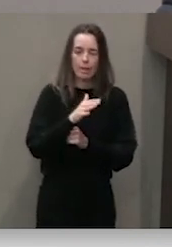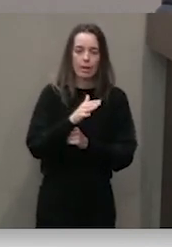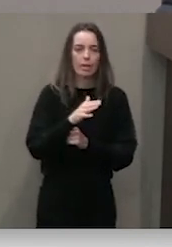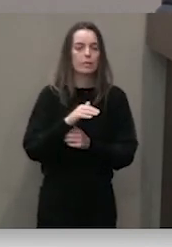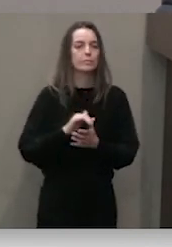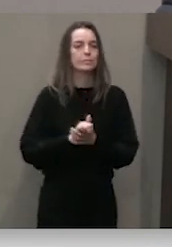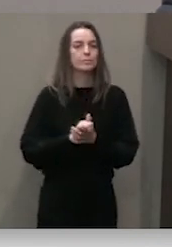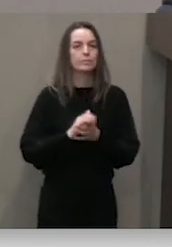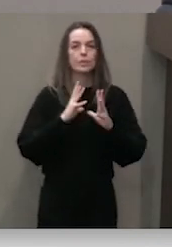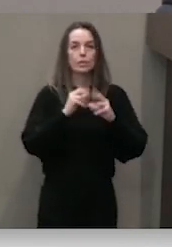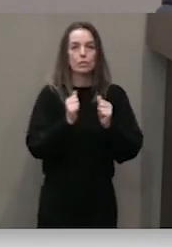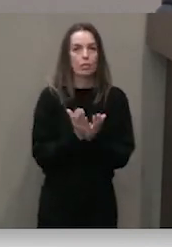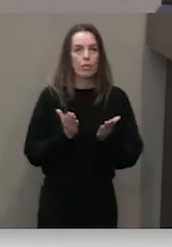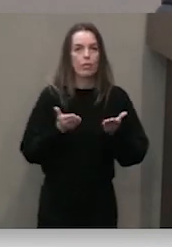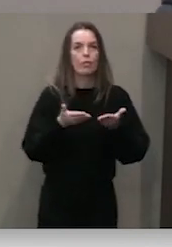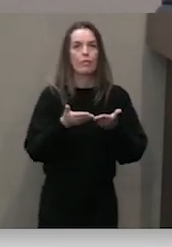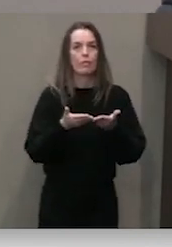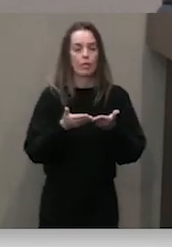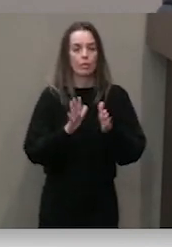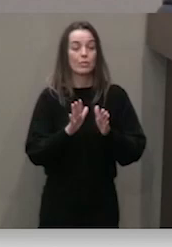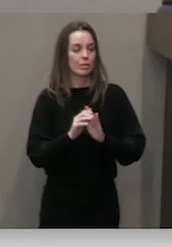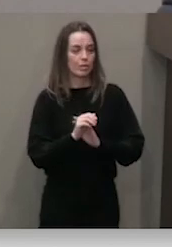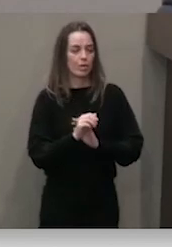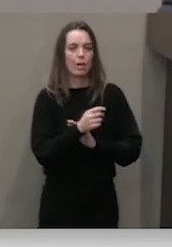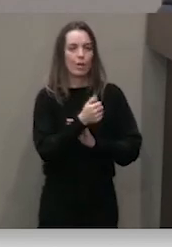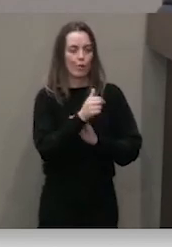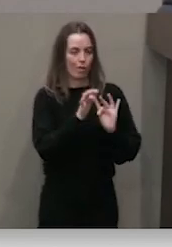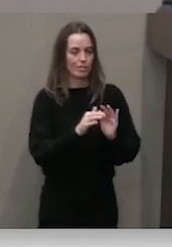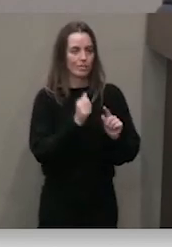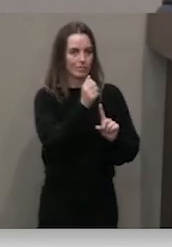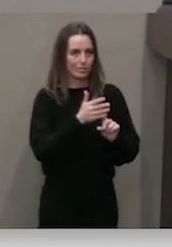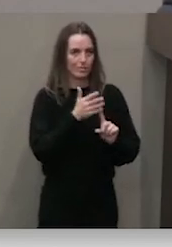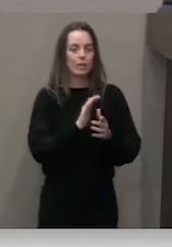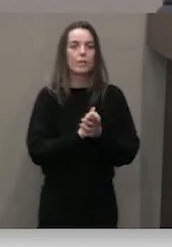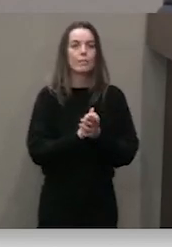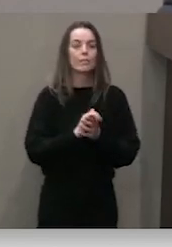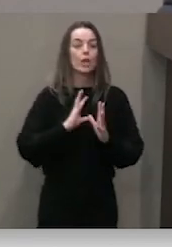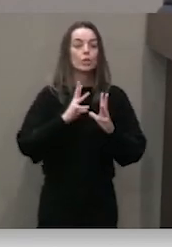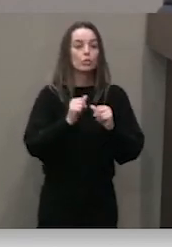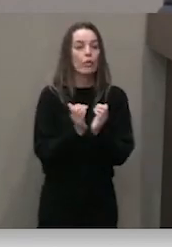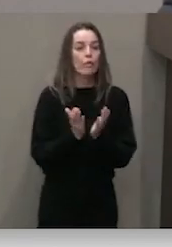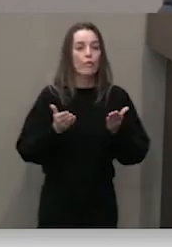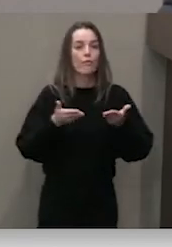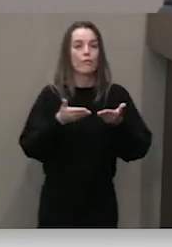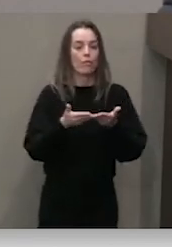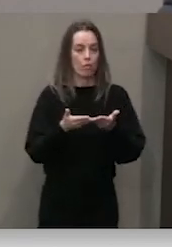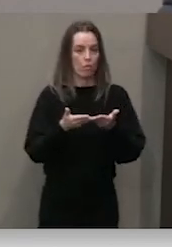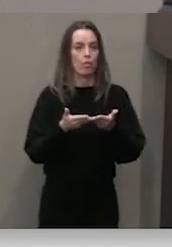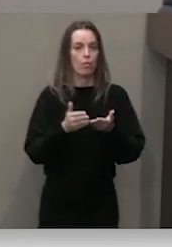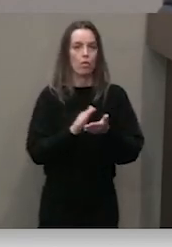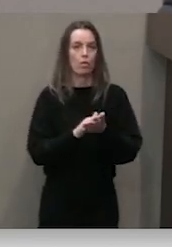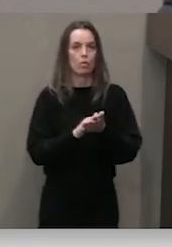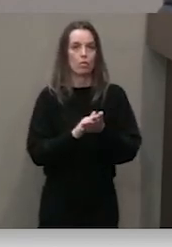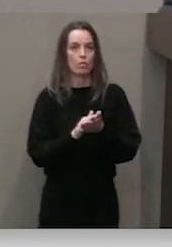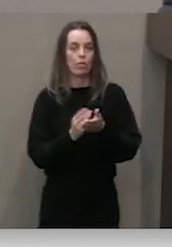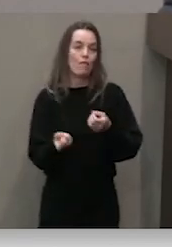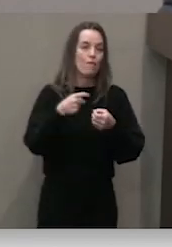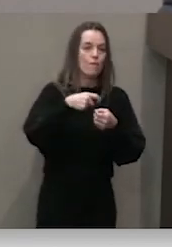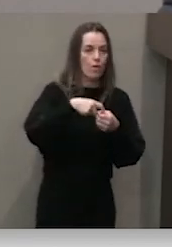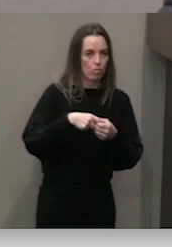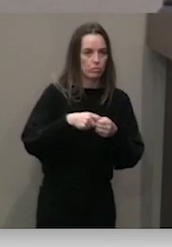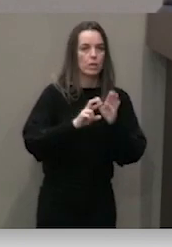desculpa, vou me estender um pouquinho mais, já estou quase terminando, vereadorado. Todos os fóruns de discussão vão ser reestabelecidos, todas